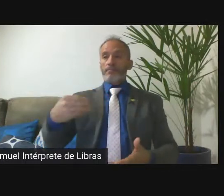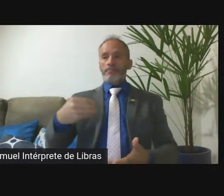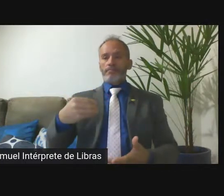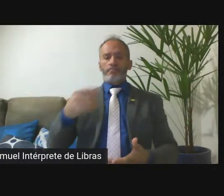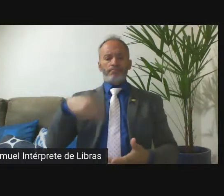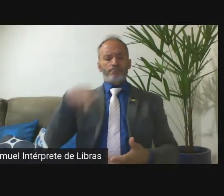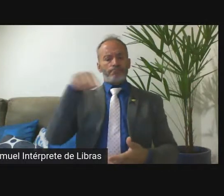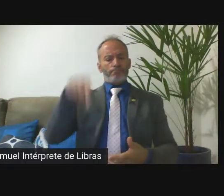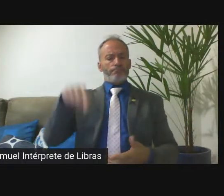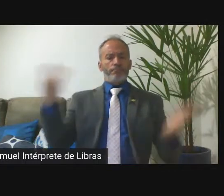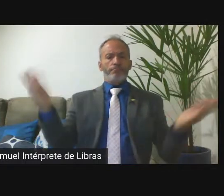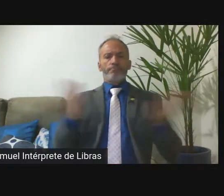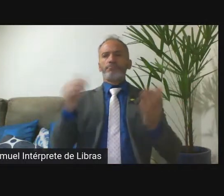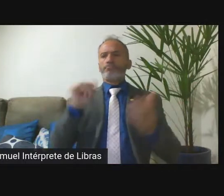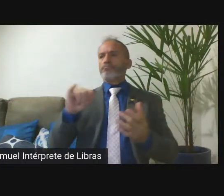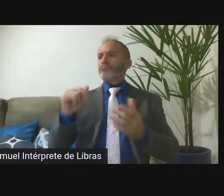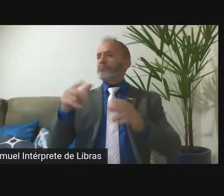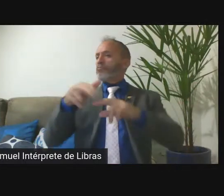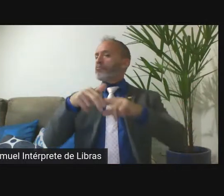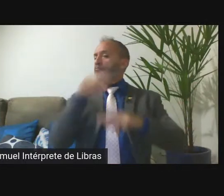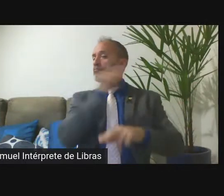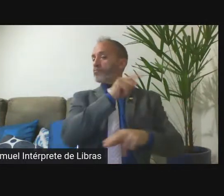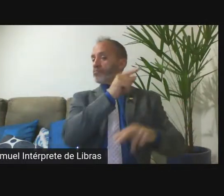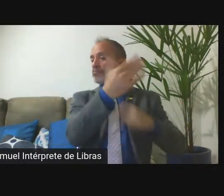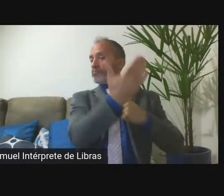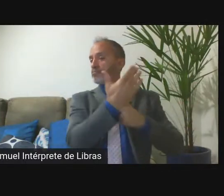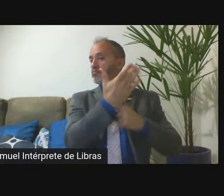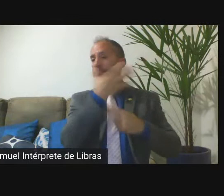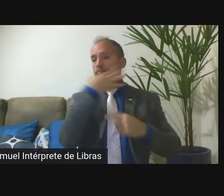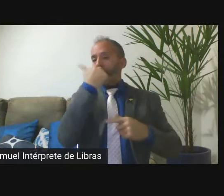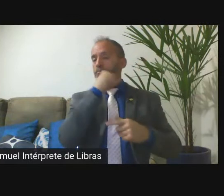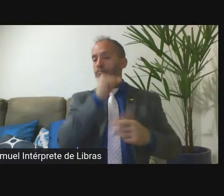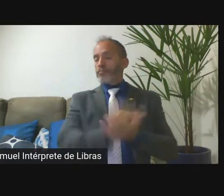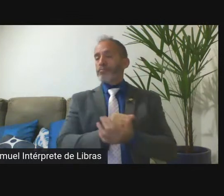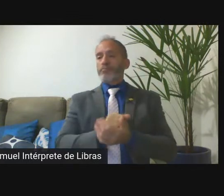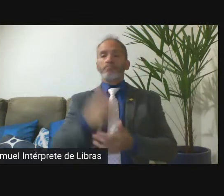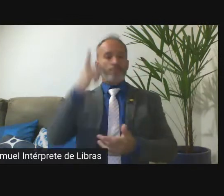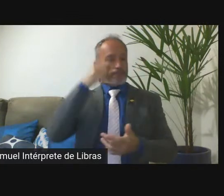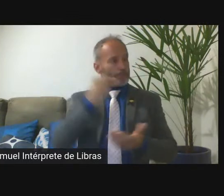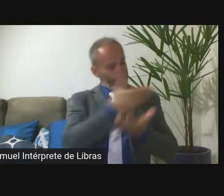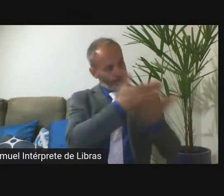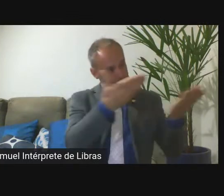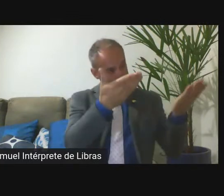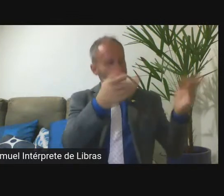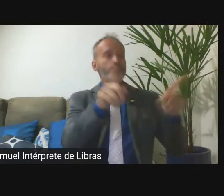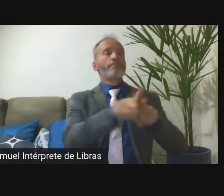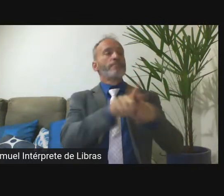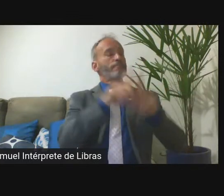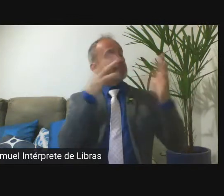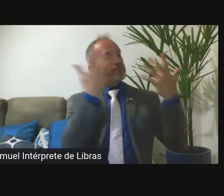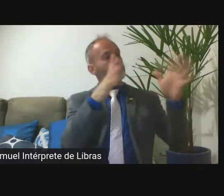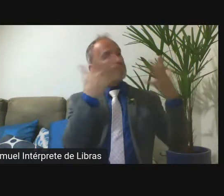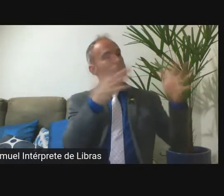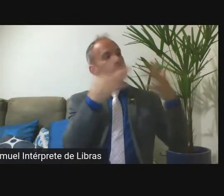estariam aqui hoje se não fossem por vocês. Esta conquista também é de vocês. Parabéns. Parabenizo